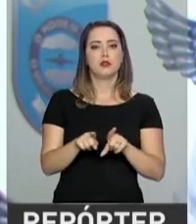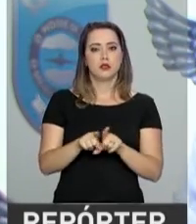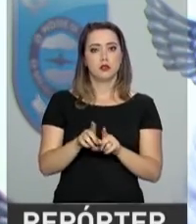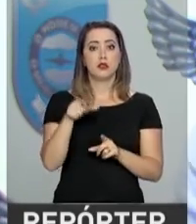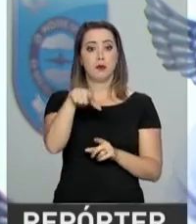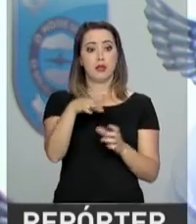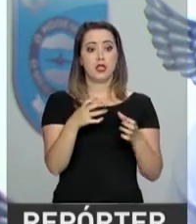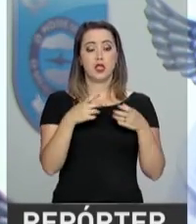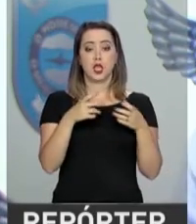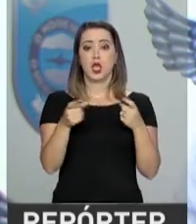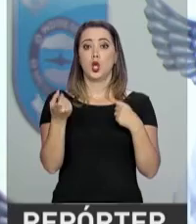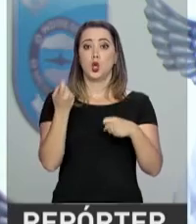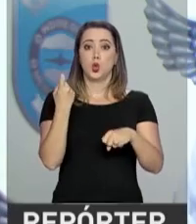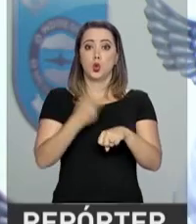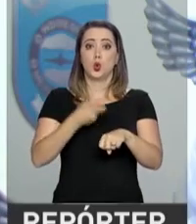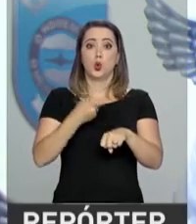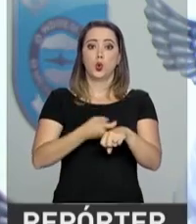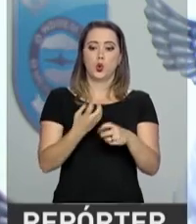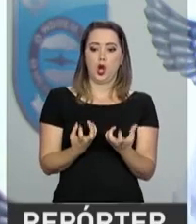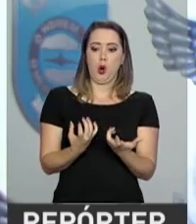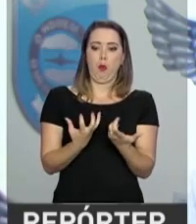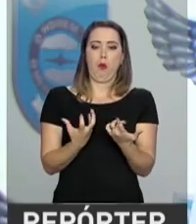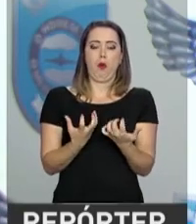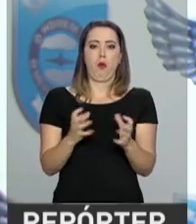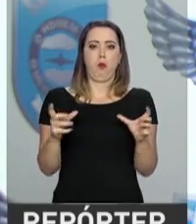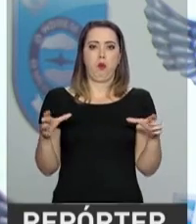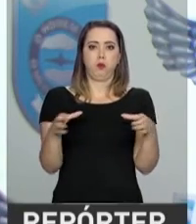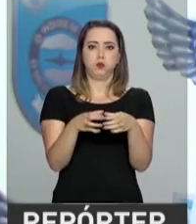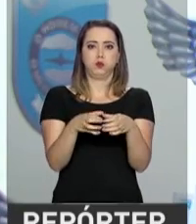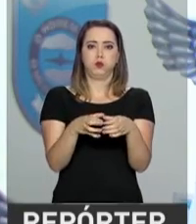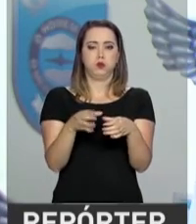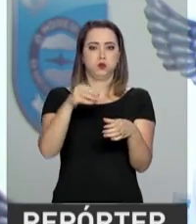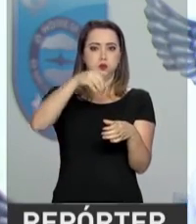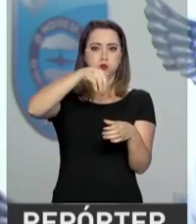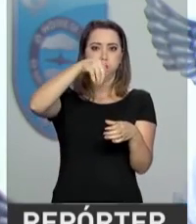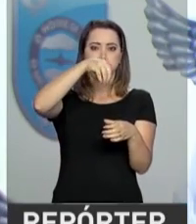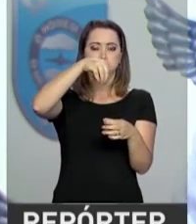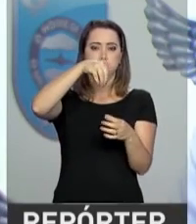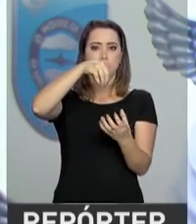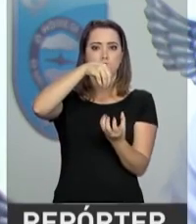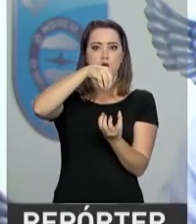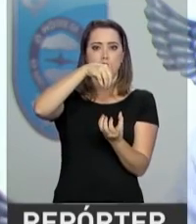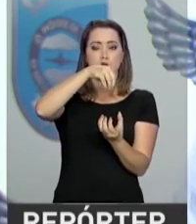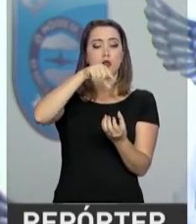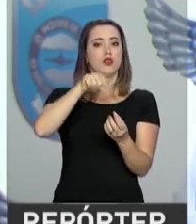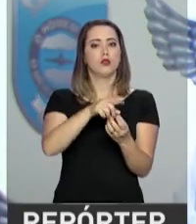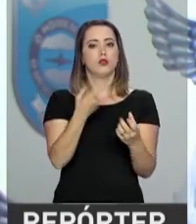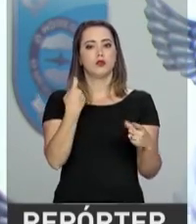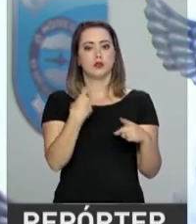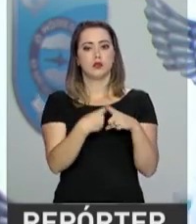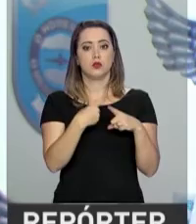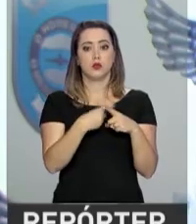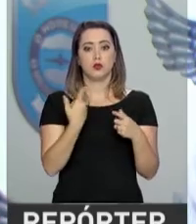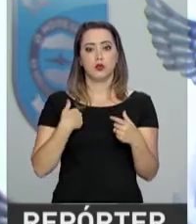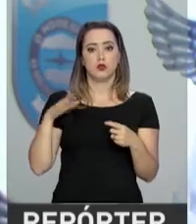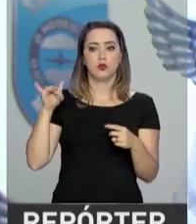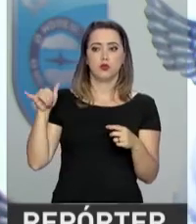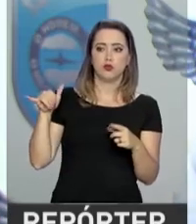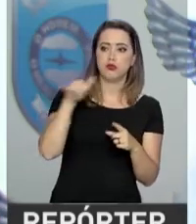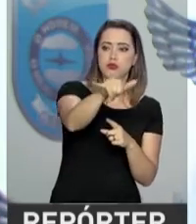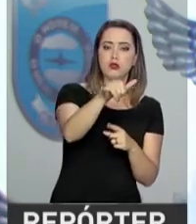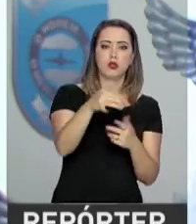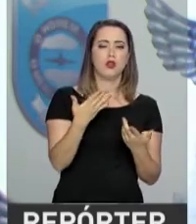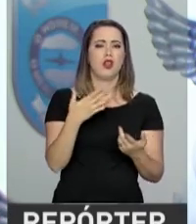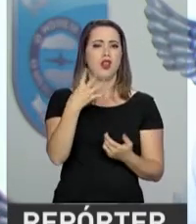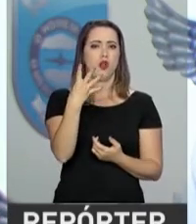partido é que a pessoa coloca fogos de artifício e pra você tem idéia quando você coloca uma massa né e uma velocidade da aeronave é